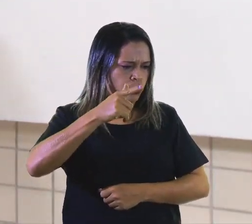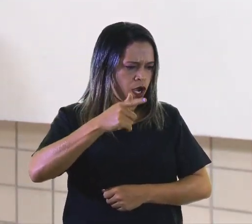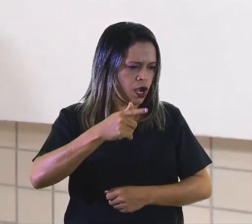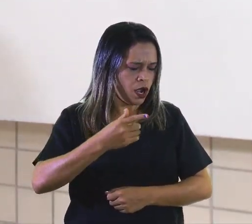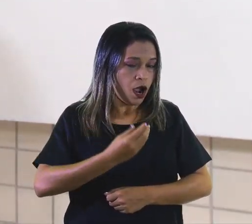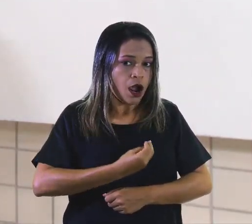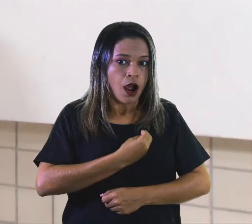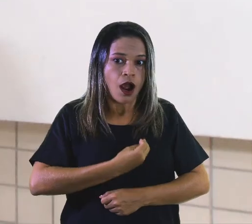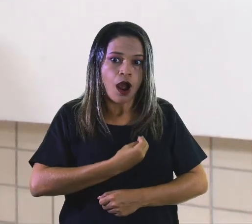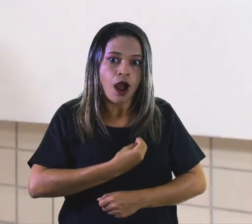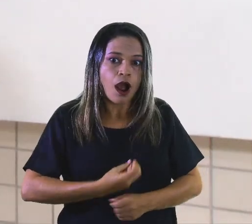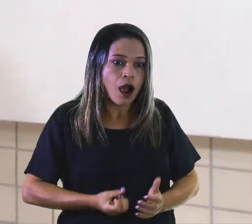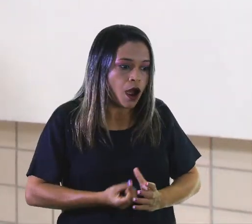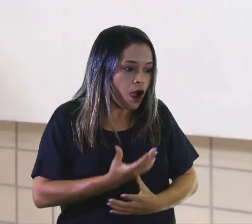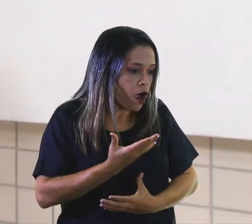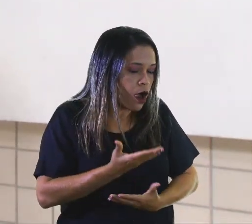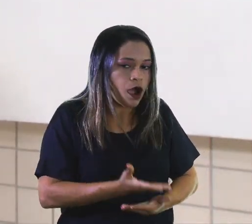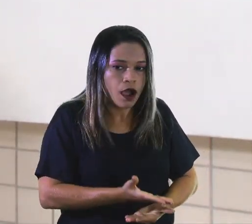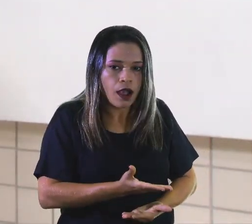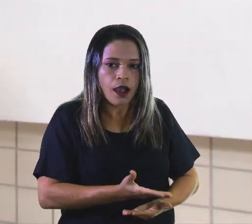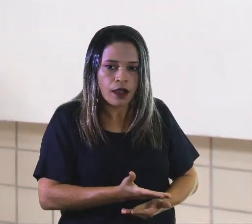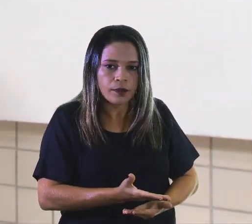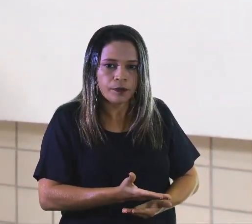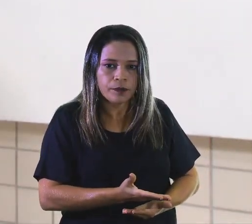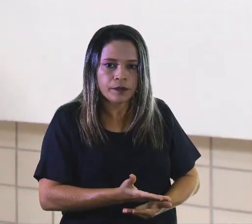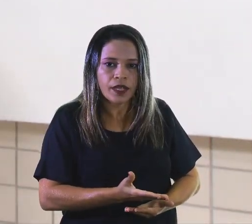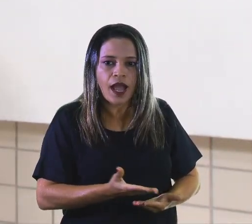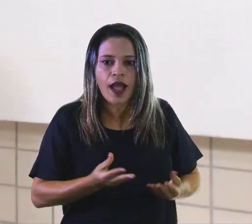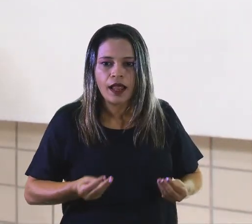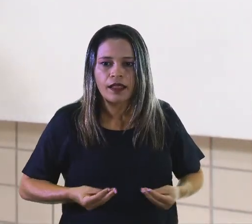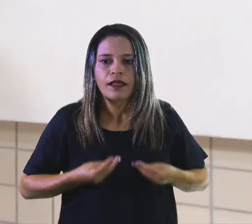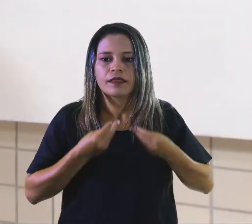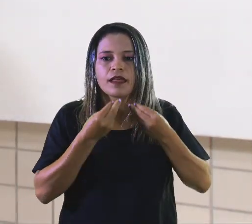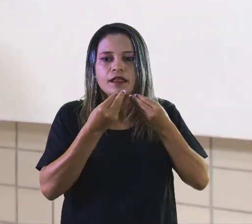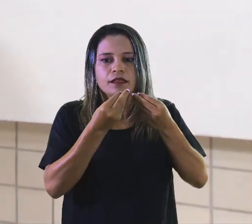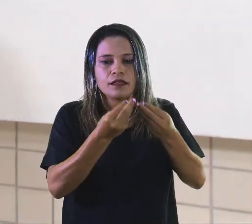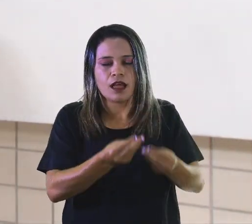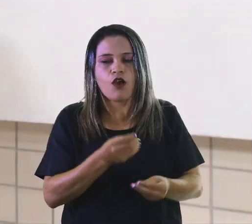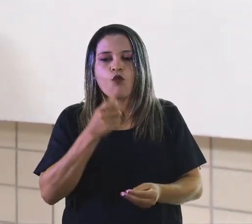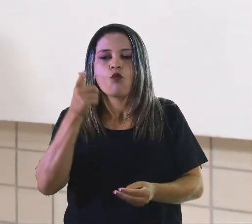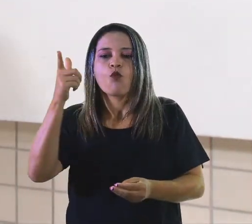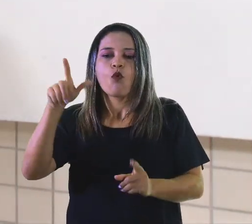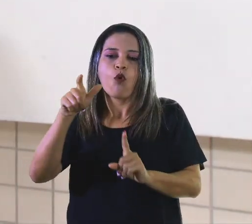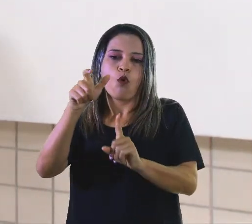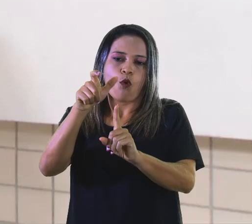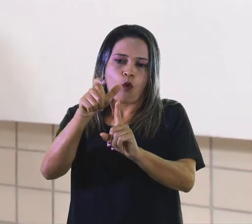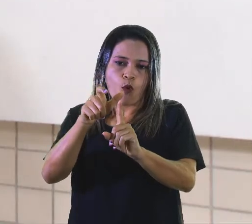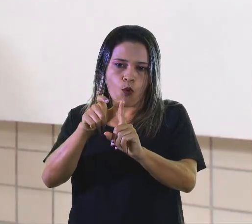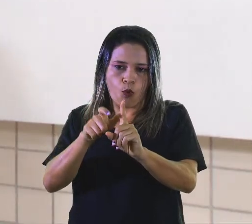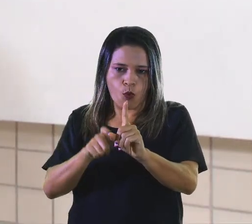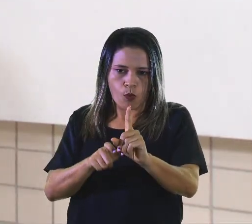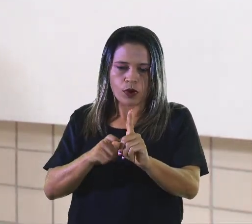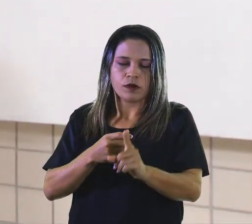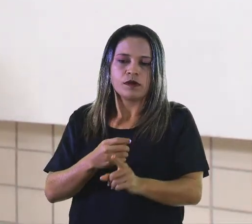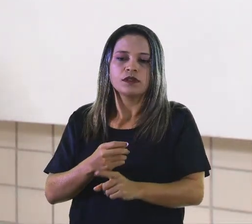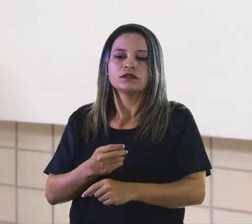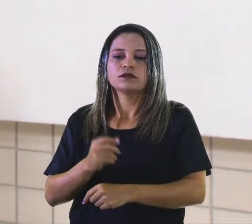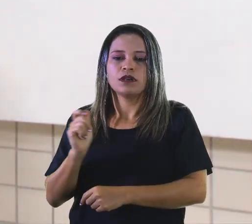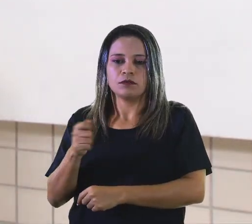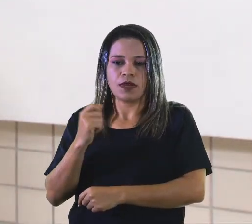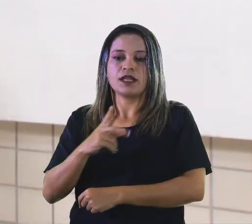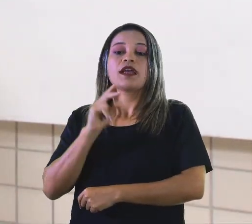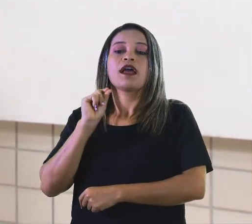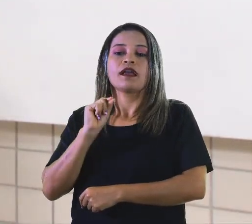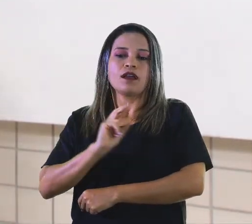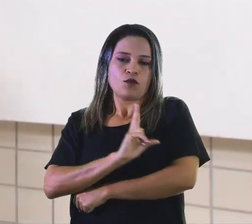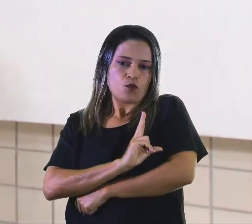viver. E aí ela ainda traz um ser, um outro personagem mágico, que é o grilo falante,